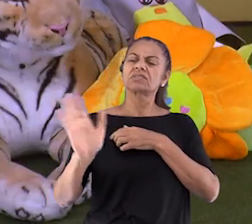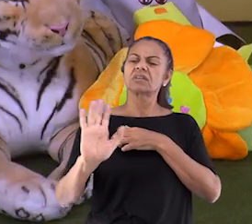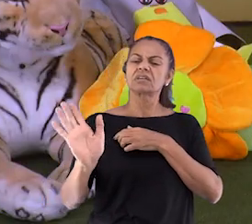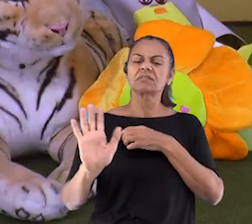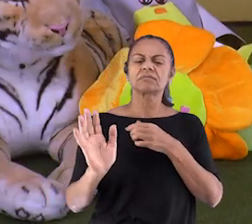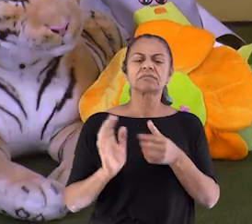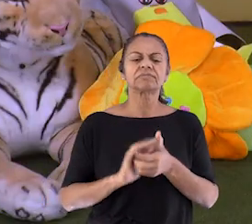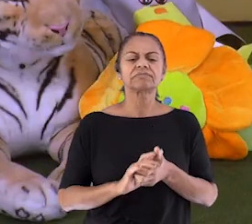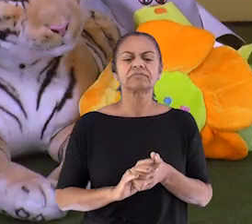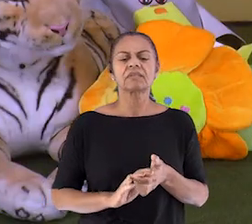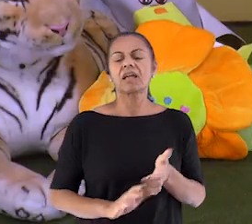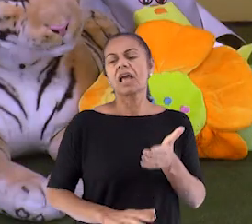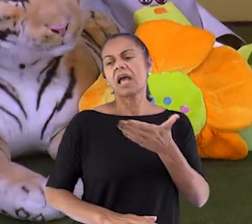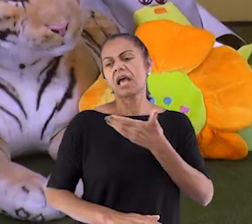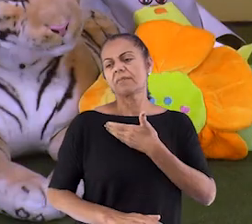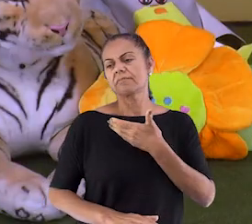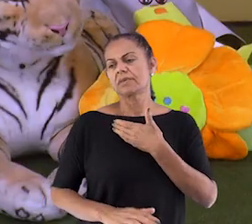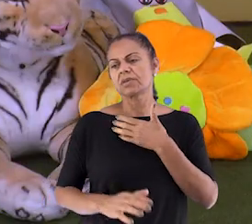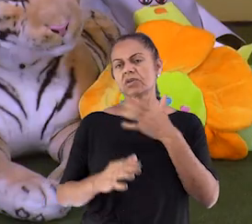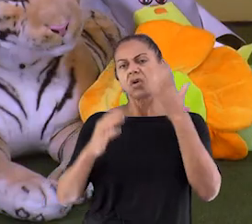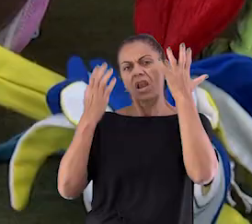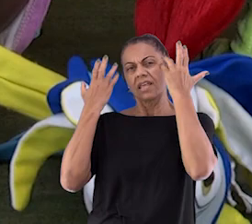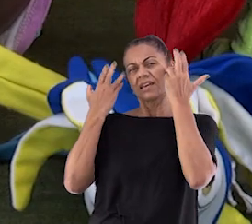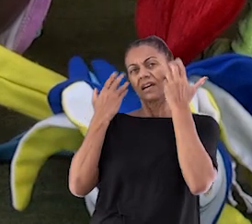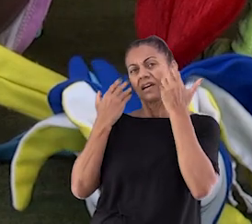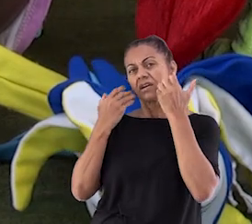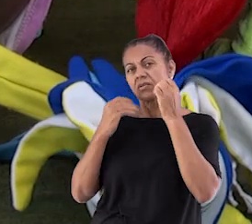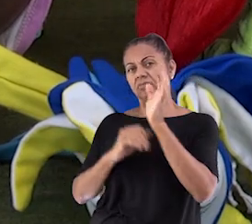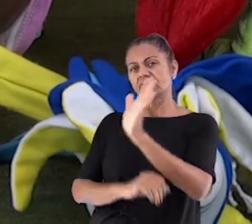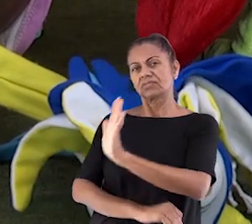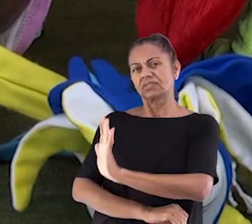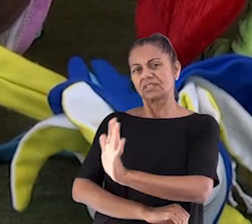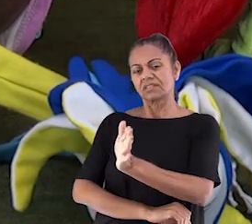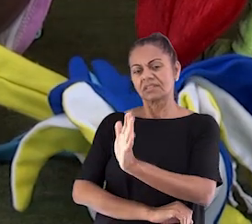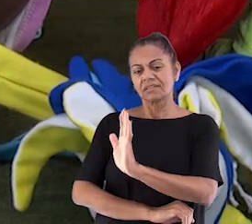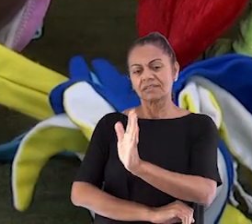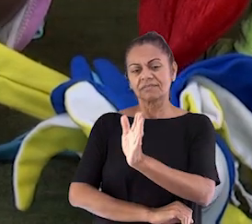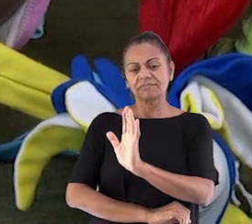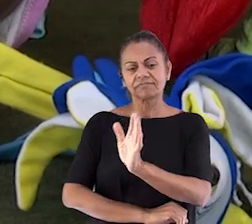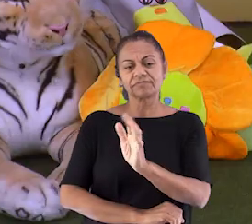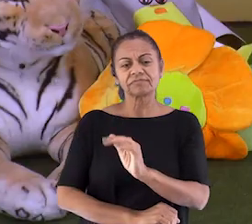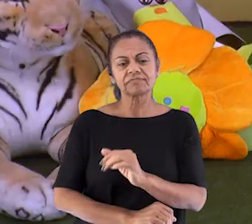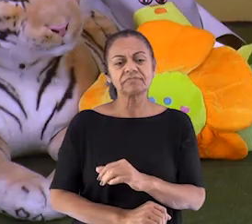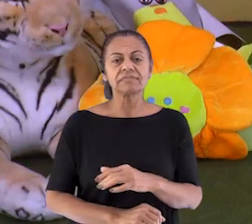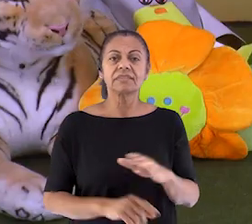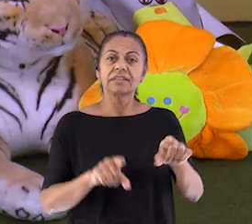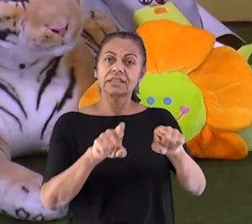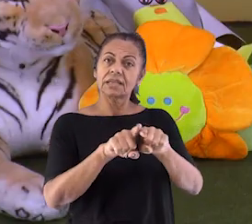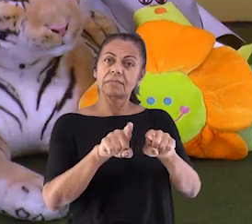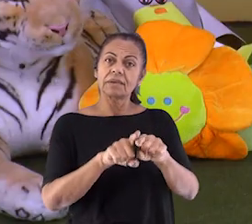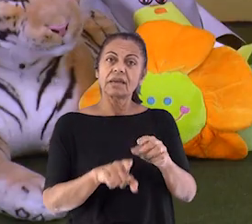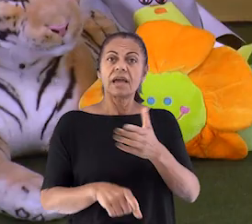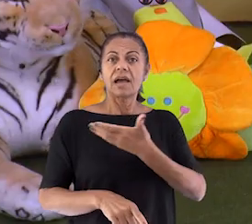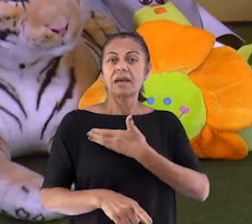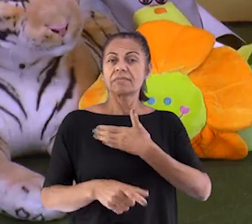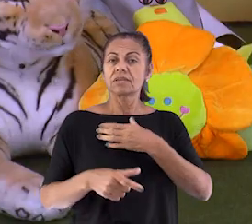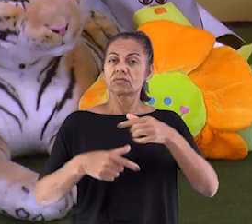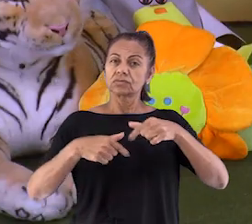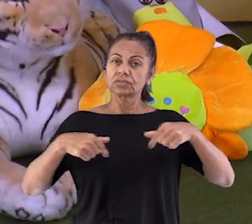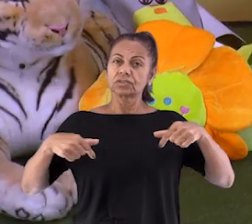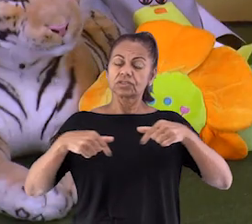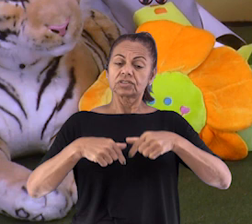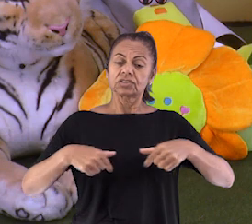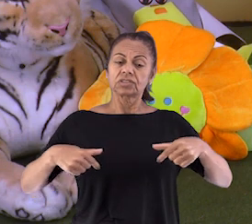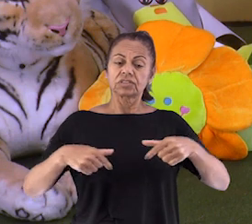Despediu-se do amigo leãozinho. Tchau, leão! E do seu amigo, o